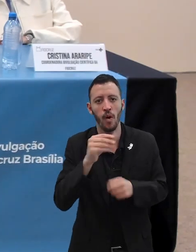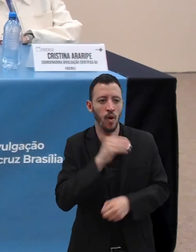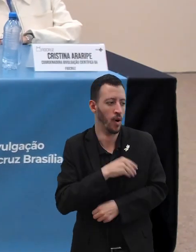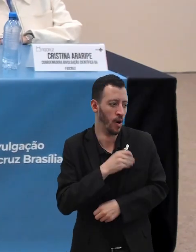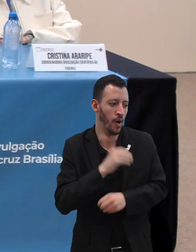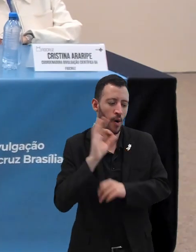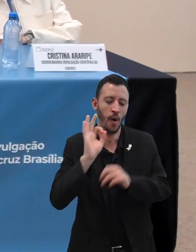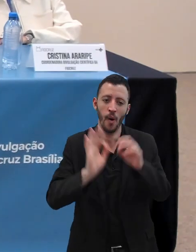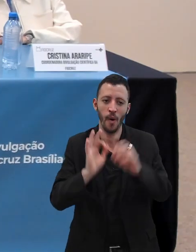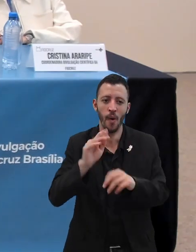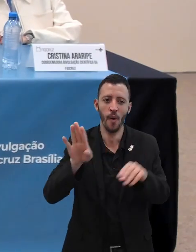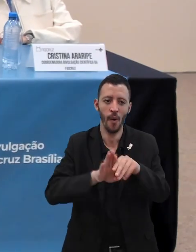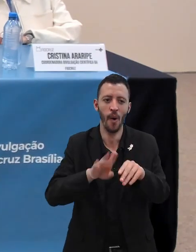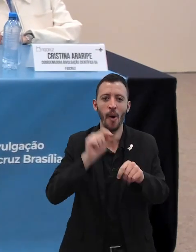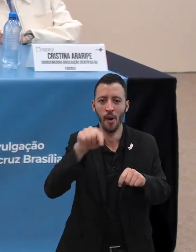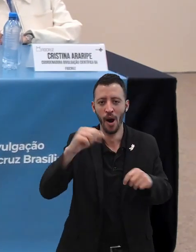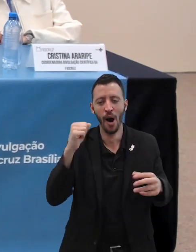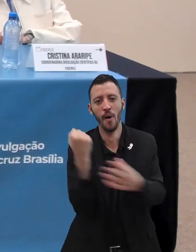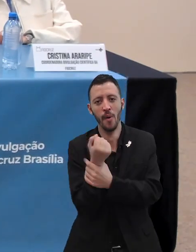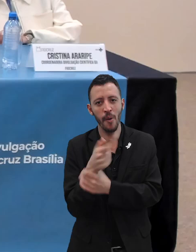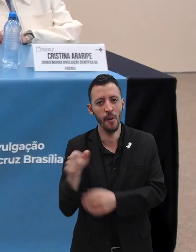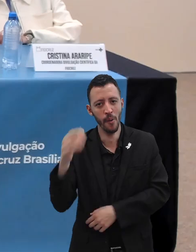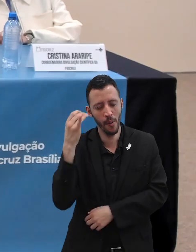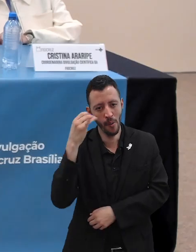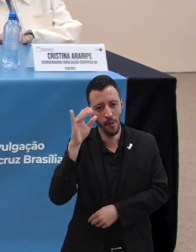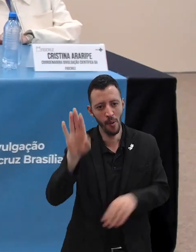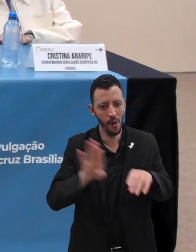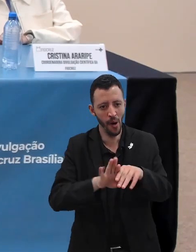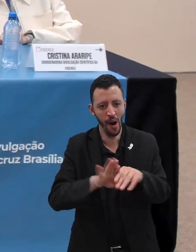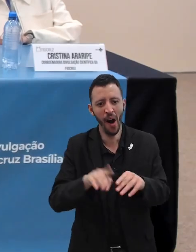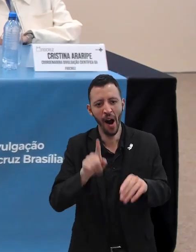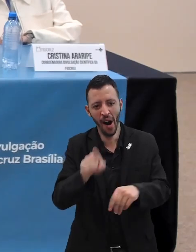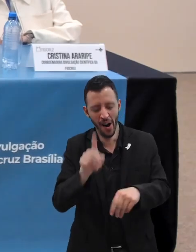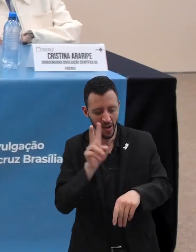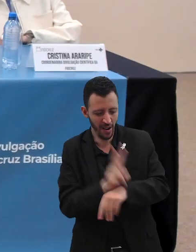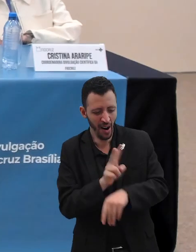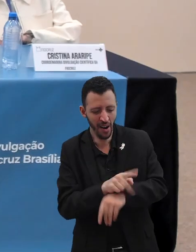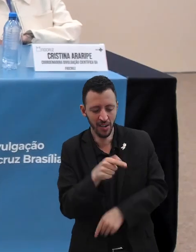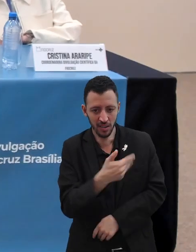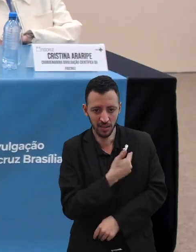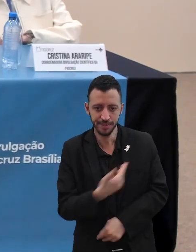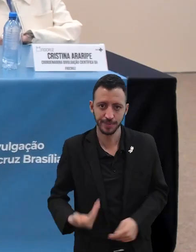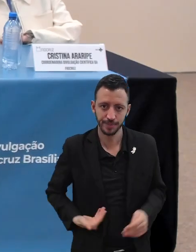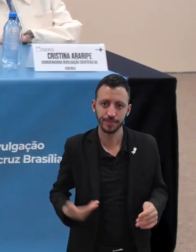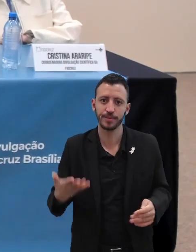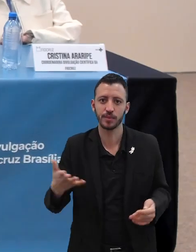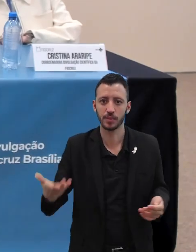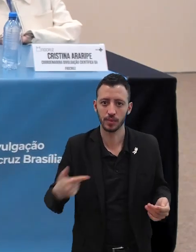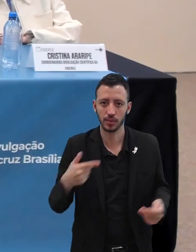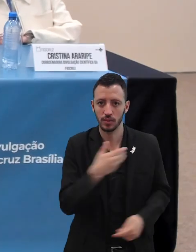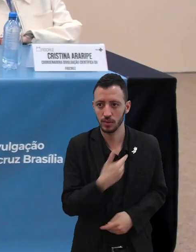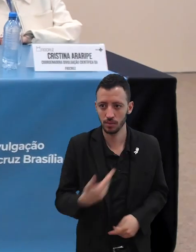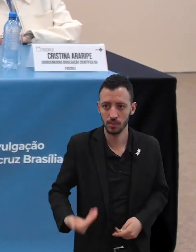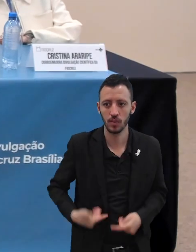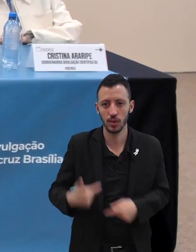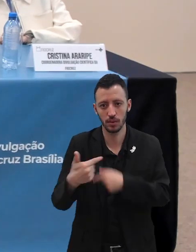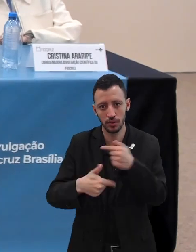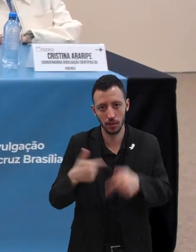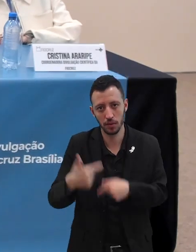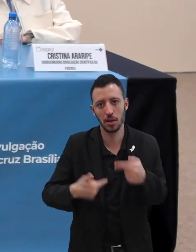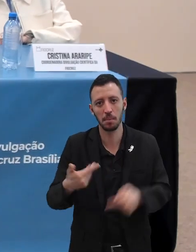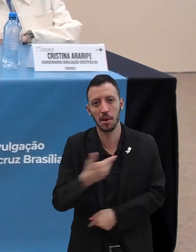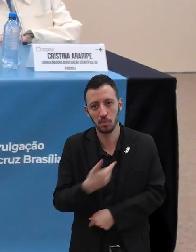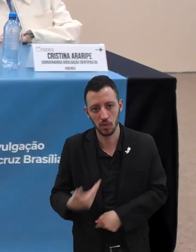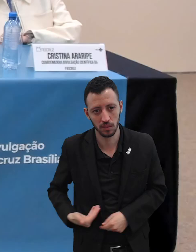salarial, mas é também defender a ciência, né, defender o serviço público e defender a saúde pública no país,